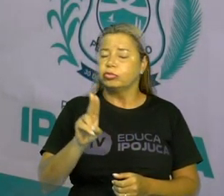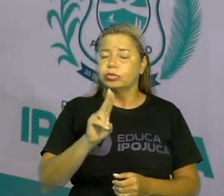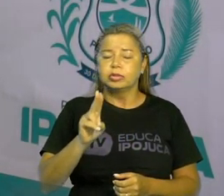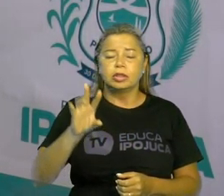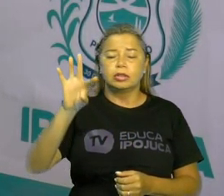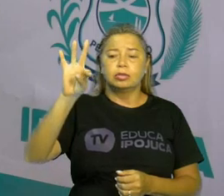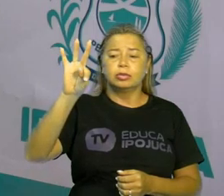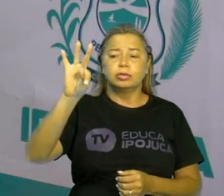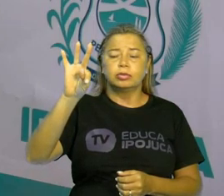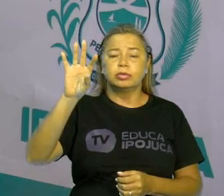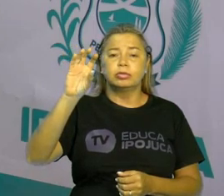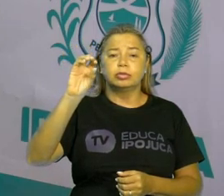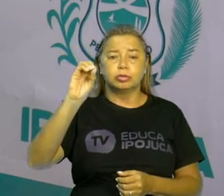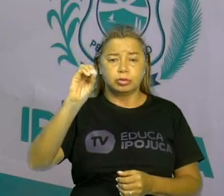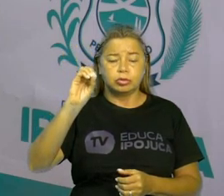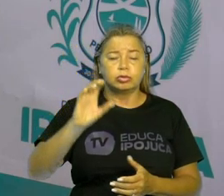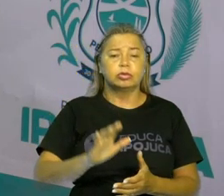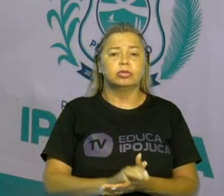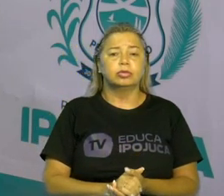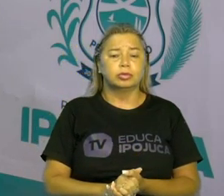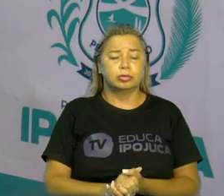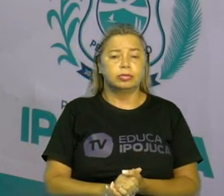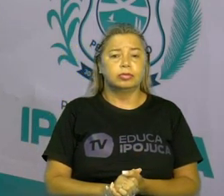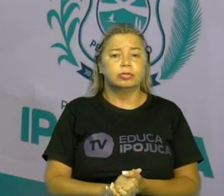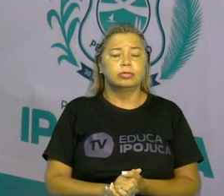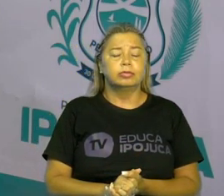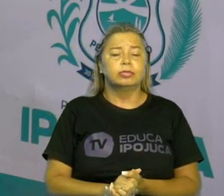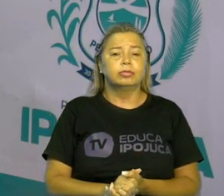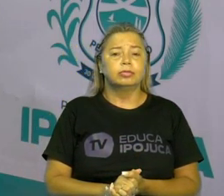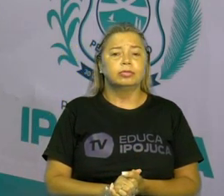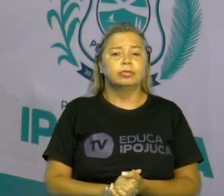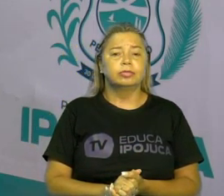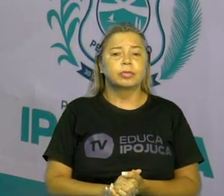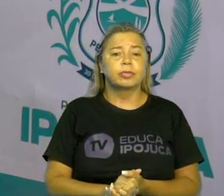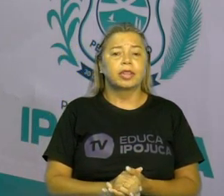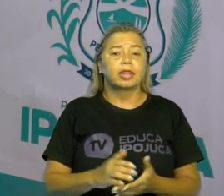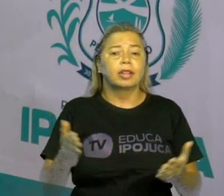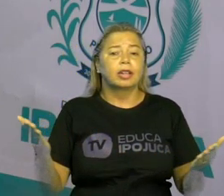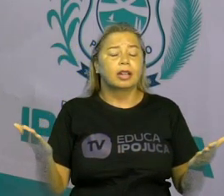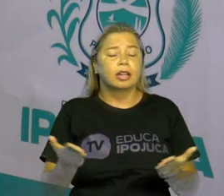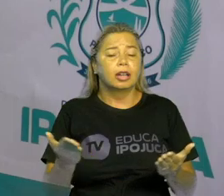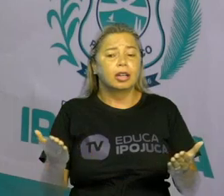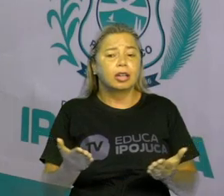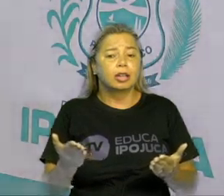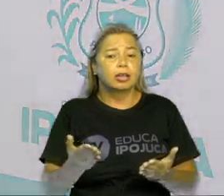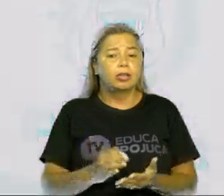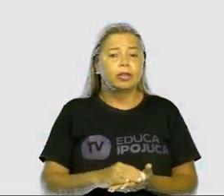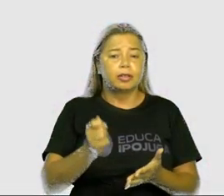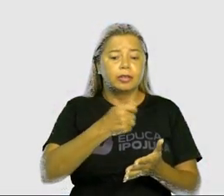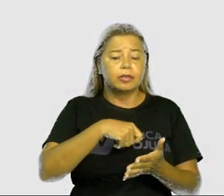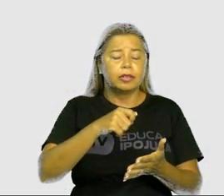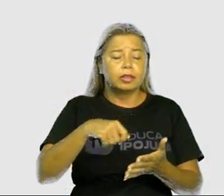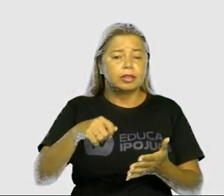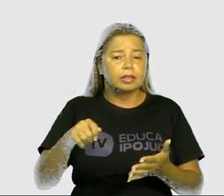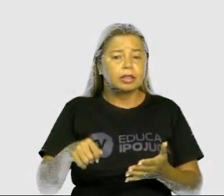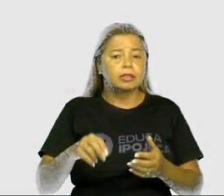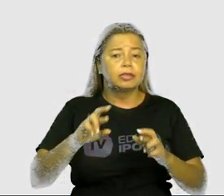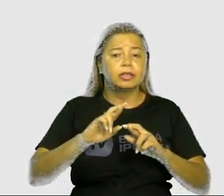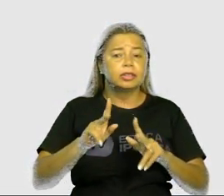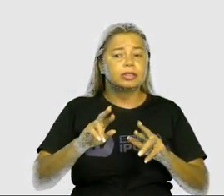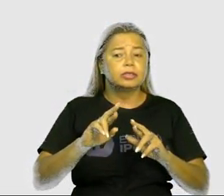lembra que eu tinha dito a me going to have nexnet Monroe agora eu vou colocar o nosso Depois Ai